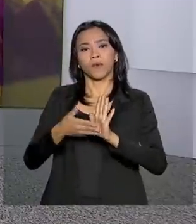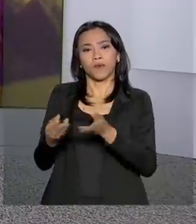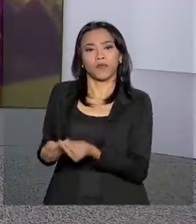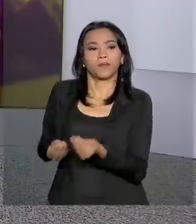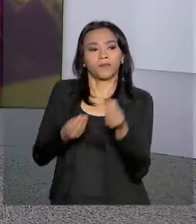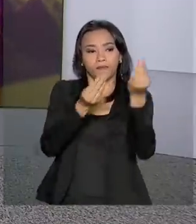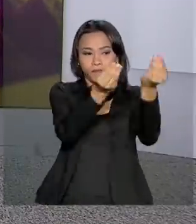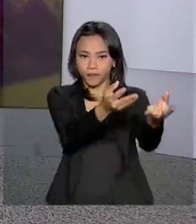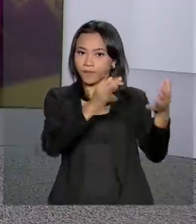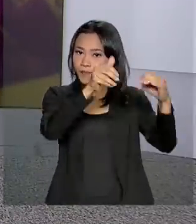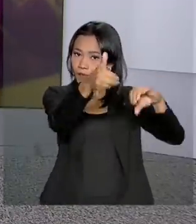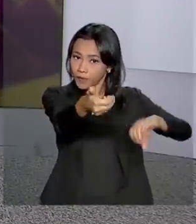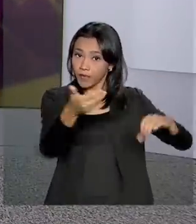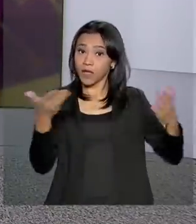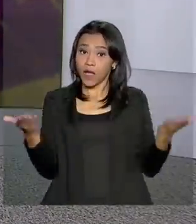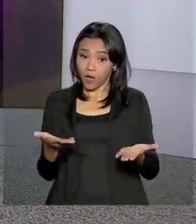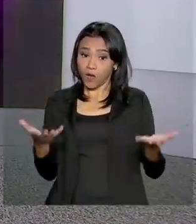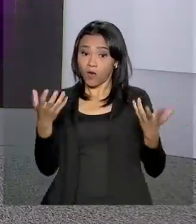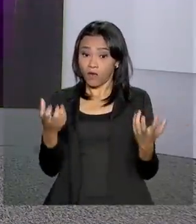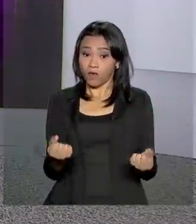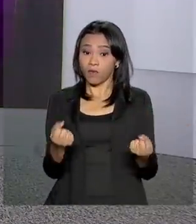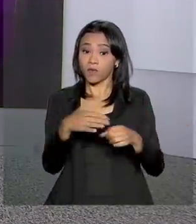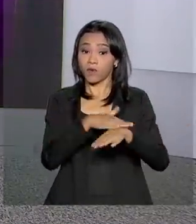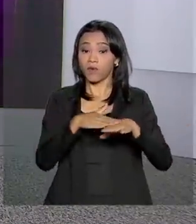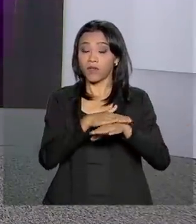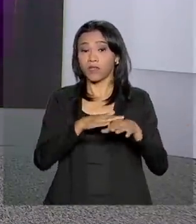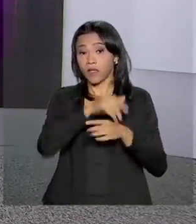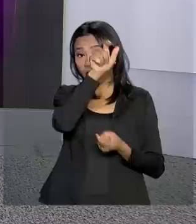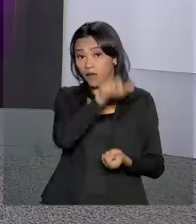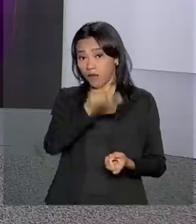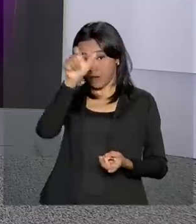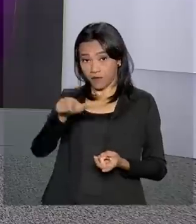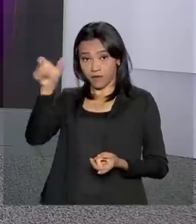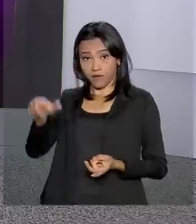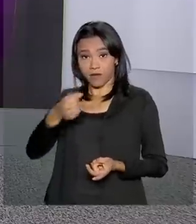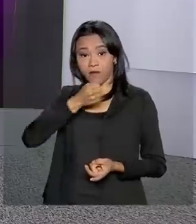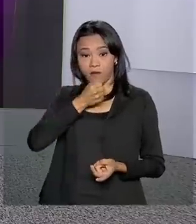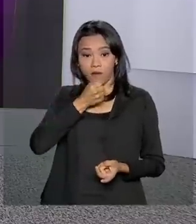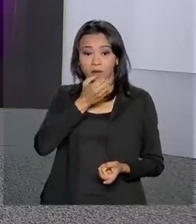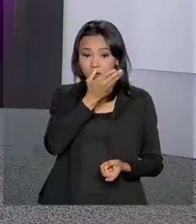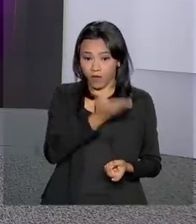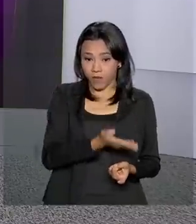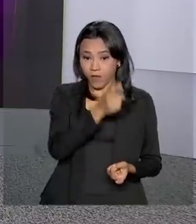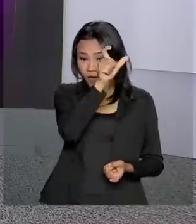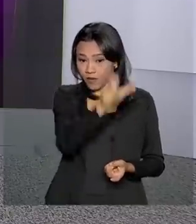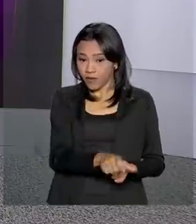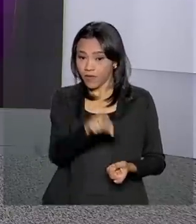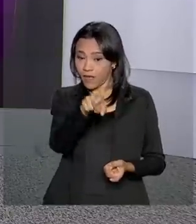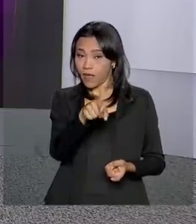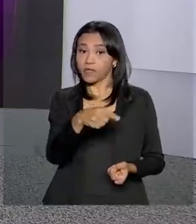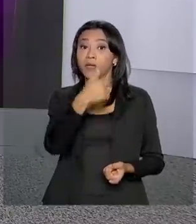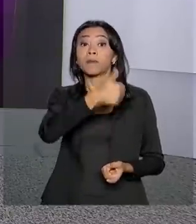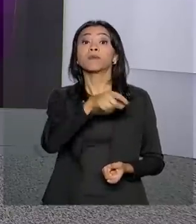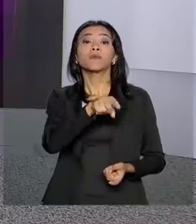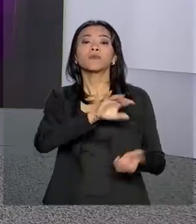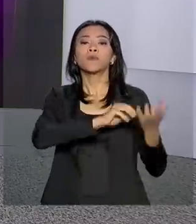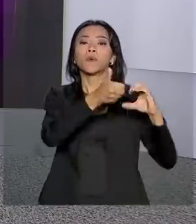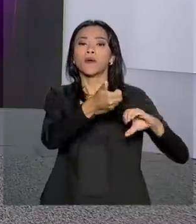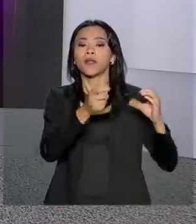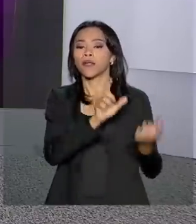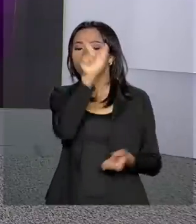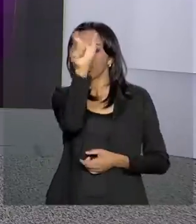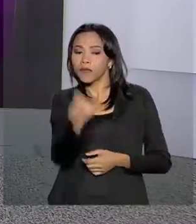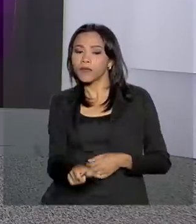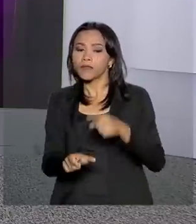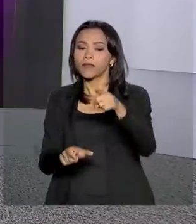vou conversar com as repórteres que acompanham esse assunto aqui em Brasília. Luciana Colares, de Holanda, está no Congresso. Márcia Fernandes, no